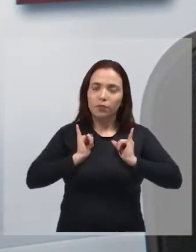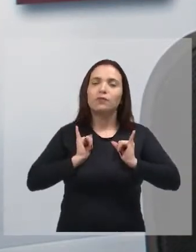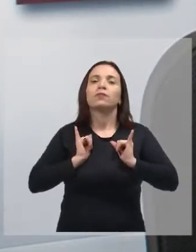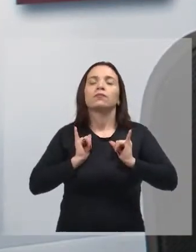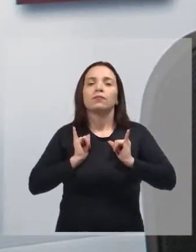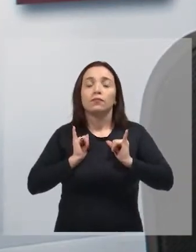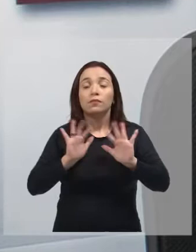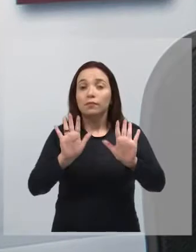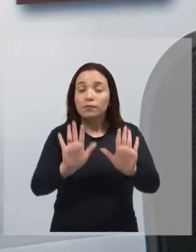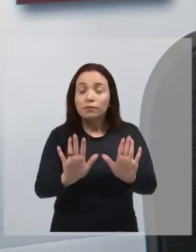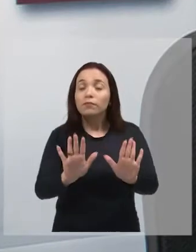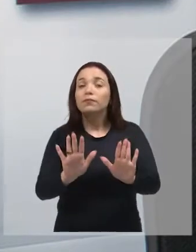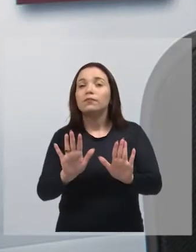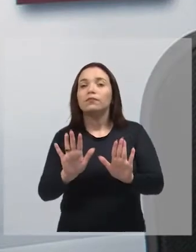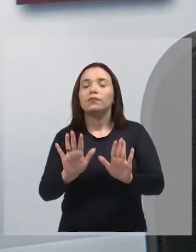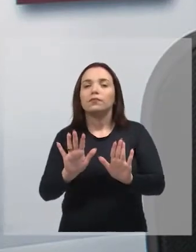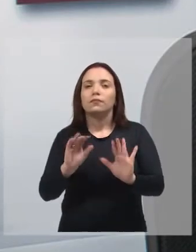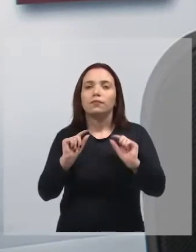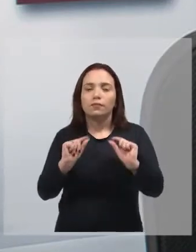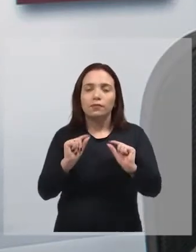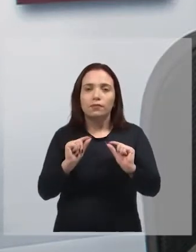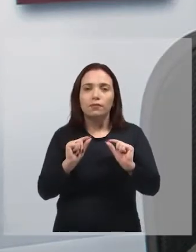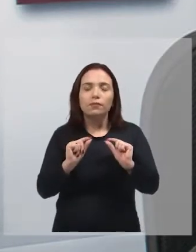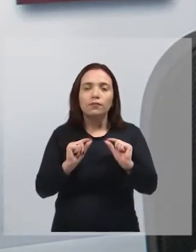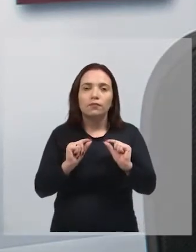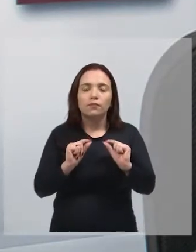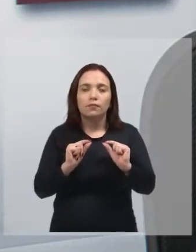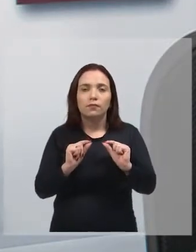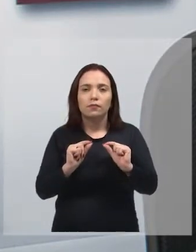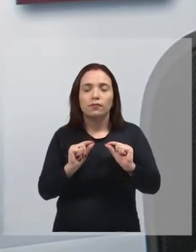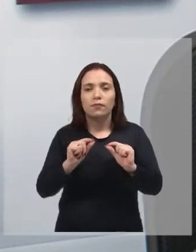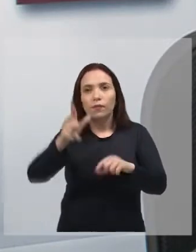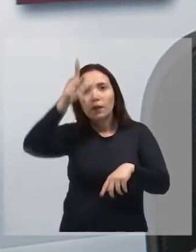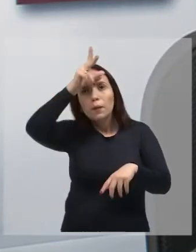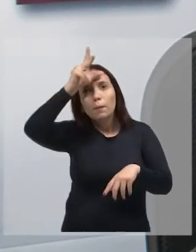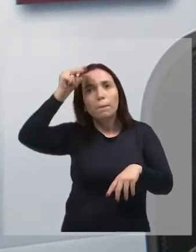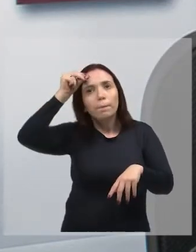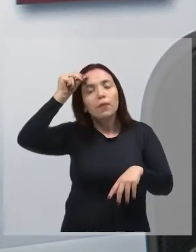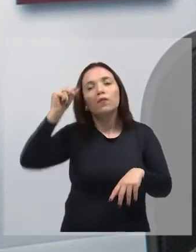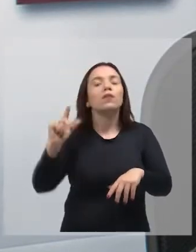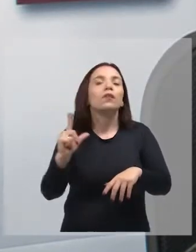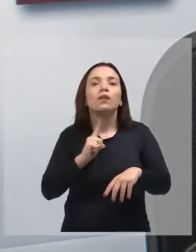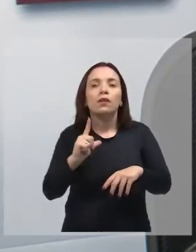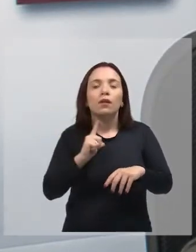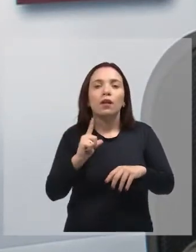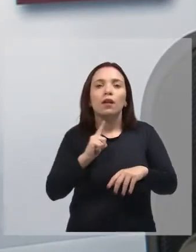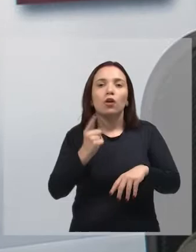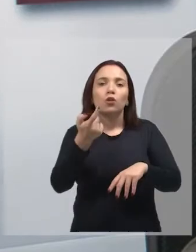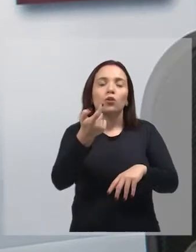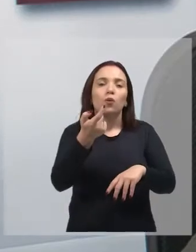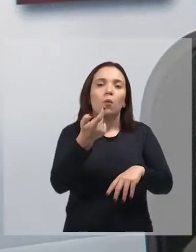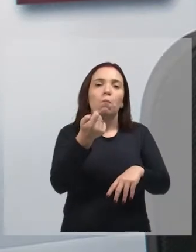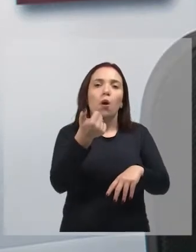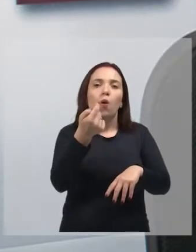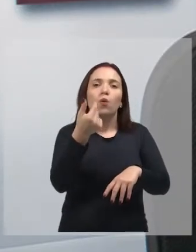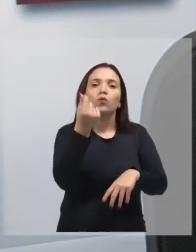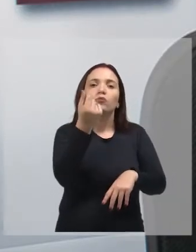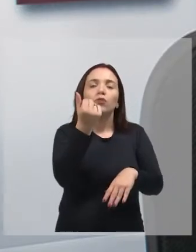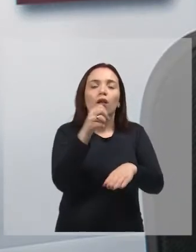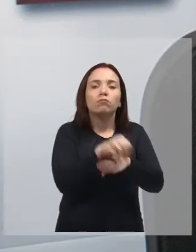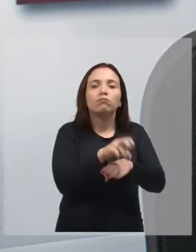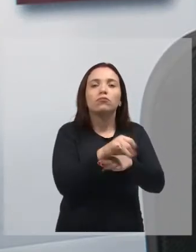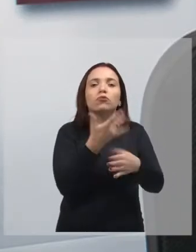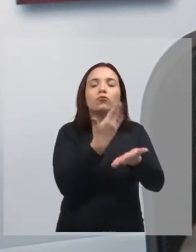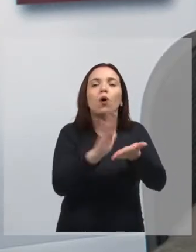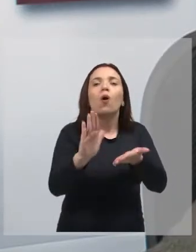aposentados. Mas só que tem um detalhe. Fica uma prefeitura que literalmente fica com pouco dinheiro para gastar com saneamento